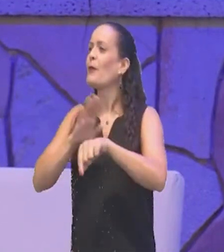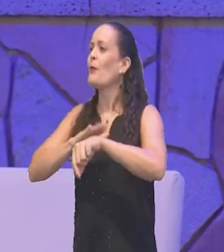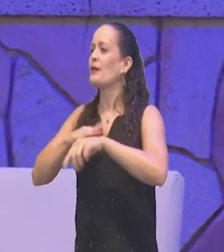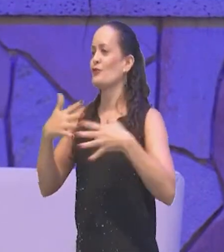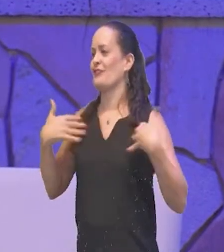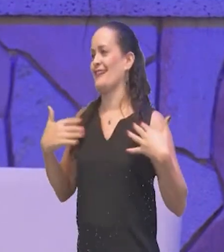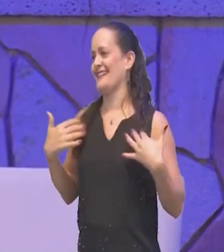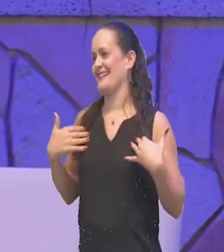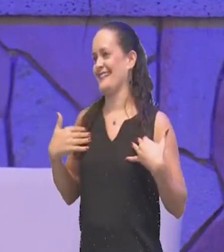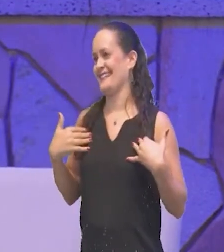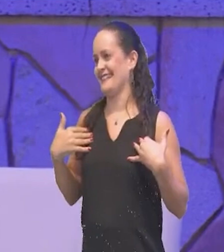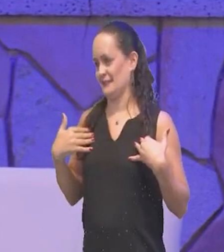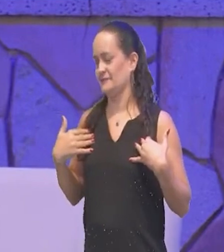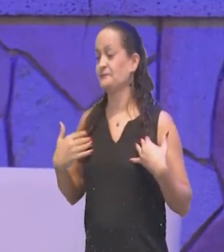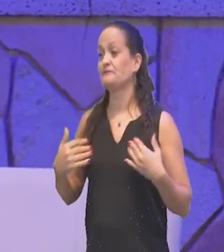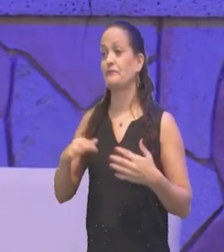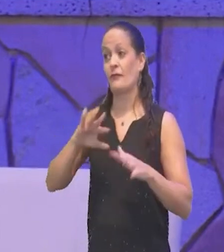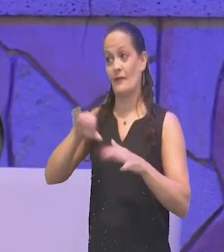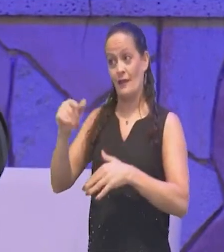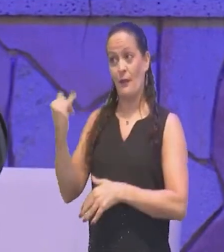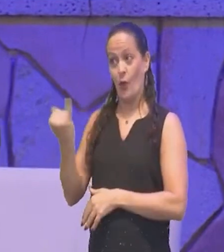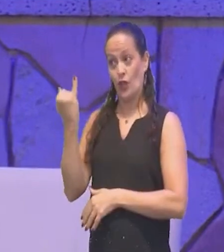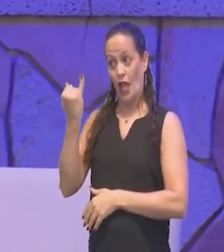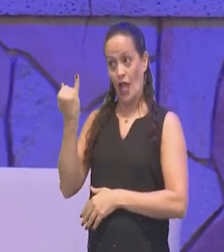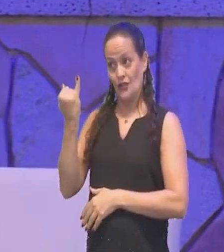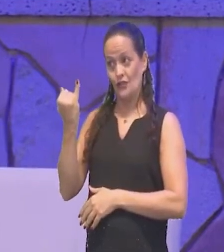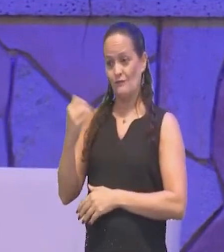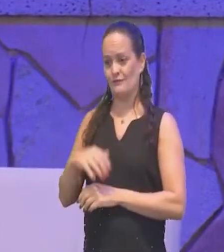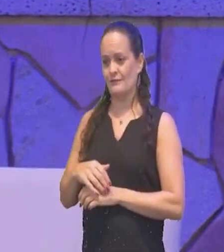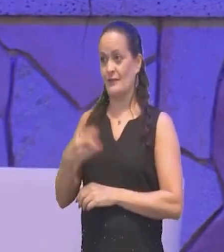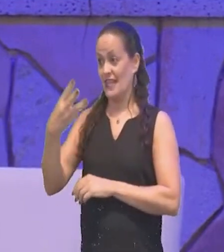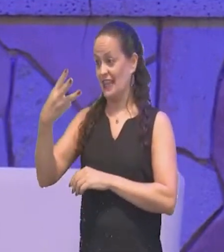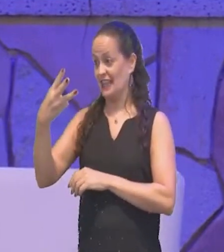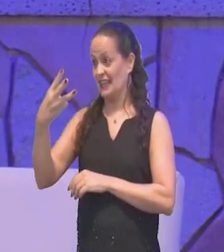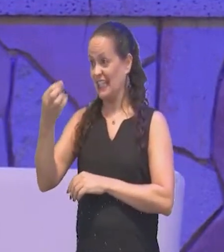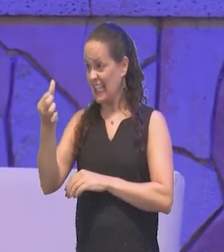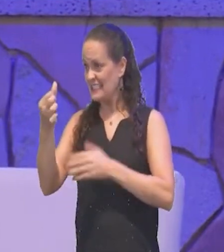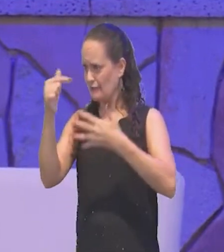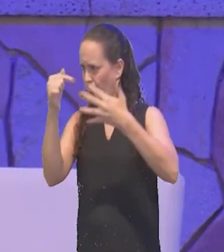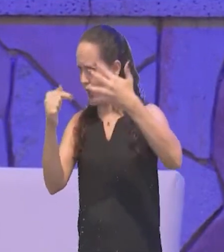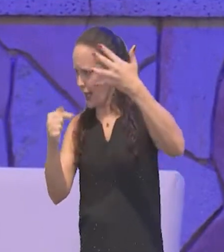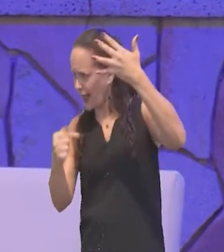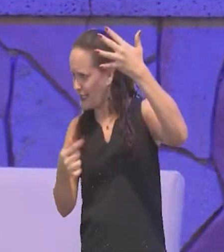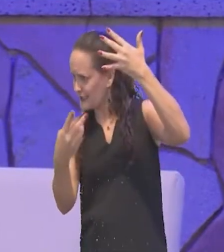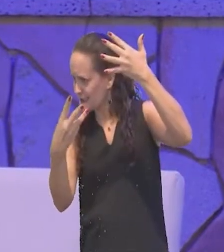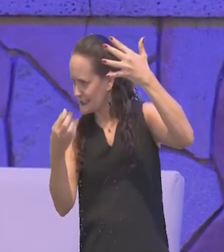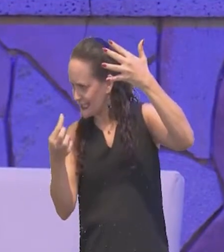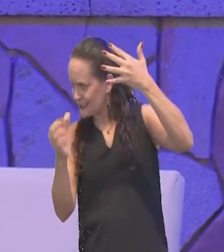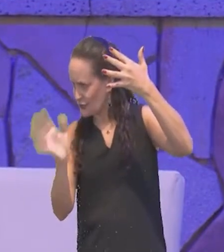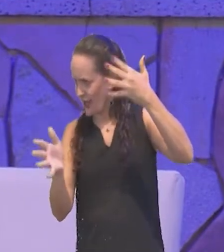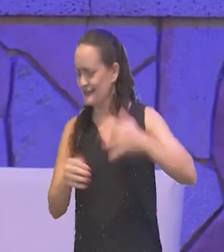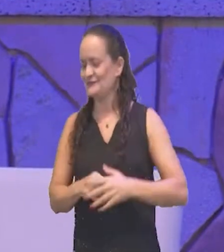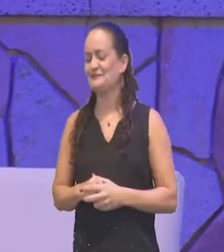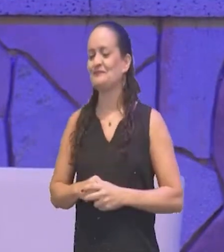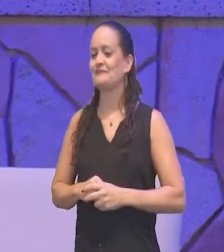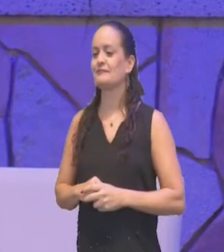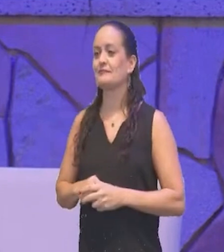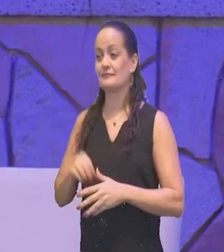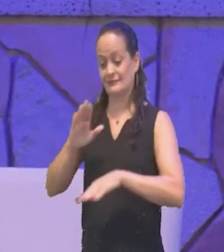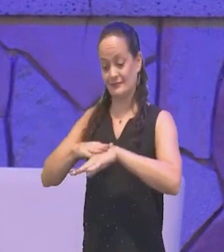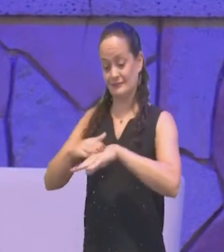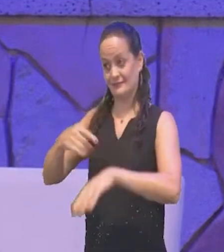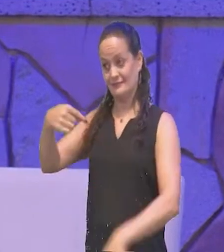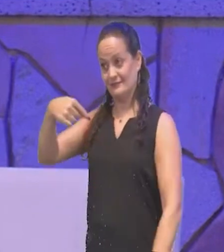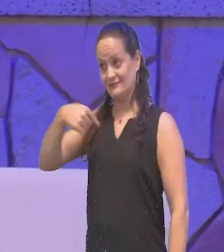coisa importantíssima aqui, olha só. Já é o 36, já estamos caminhando para o final. Se depender de